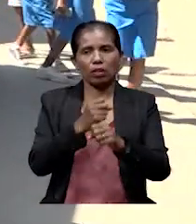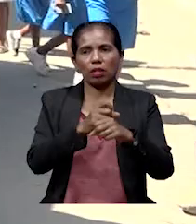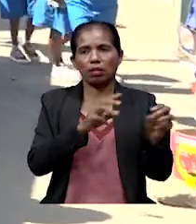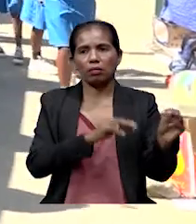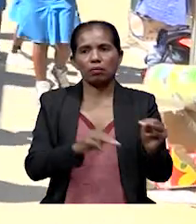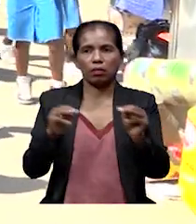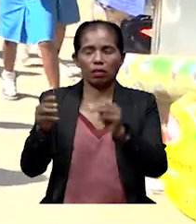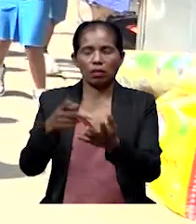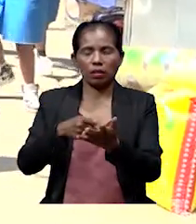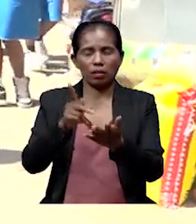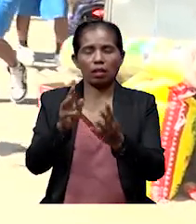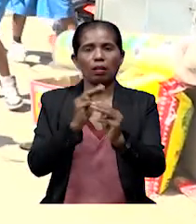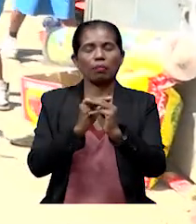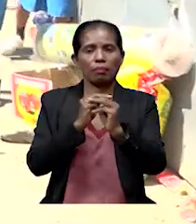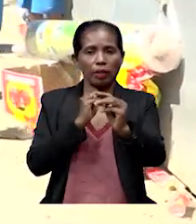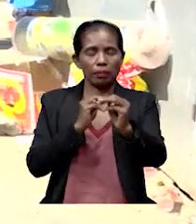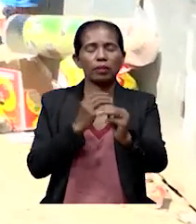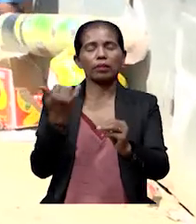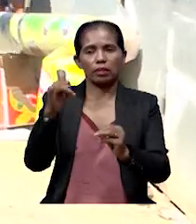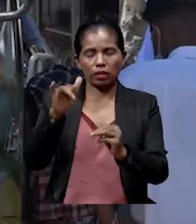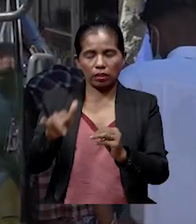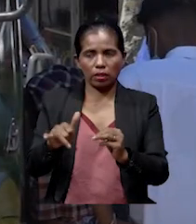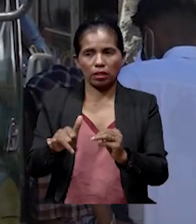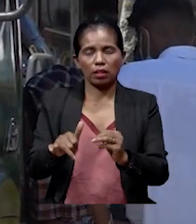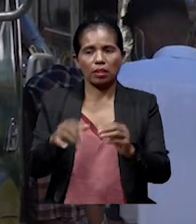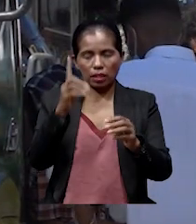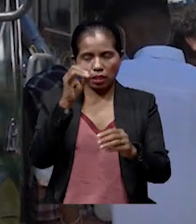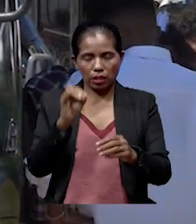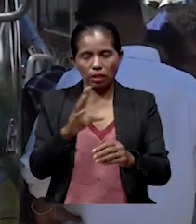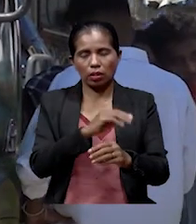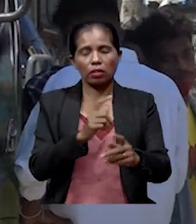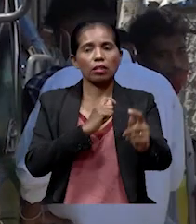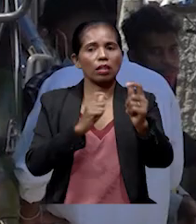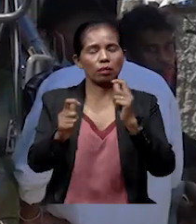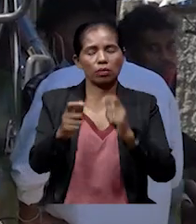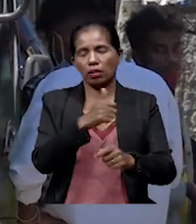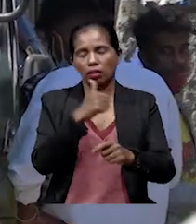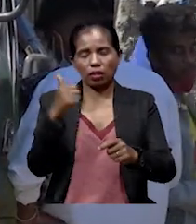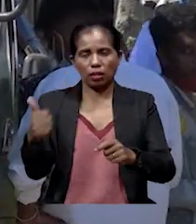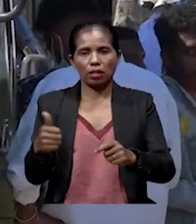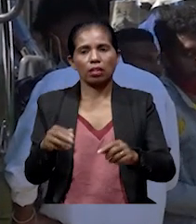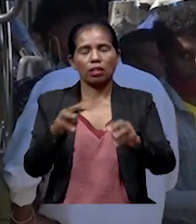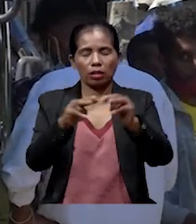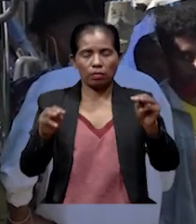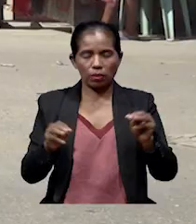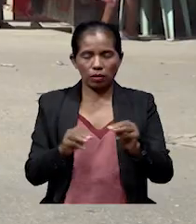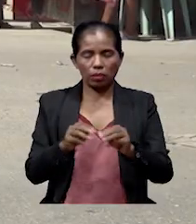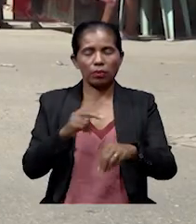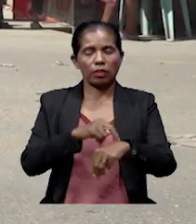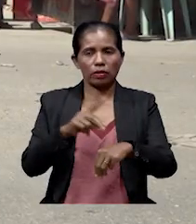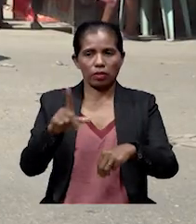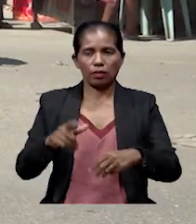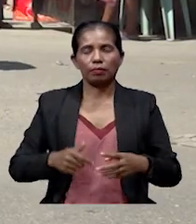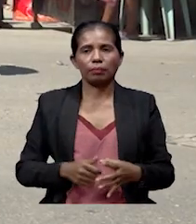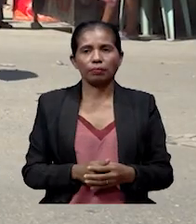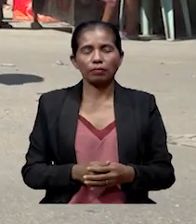ba tarifa mikrolete sira nebe sirkula iha dili no transporte sira seluk nebe sirkula iha teritorio nasional.